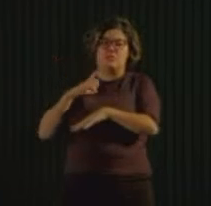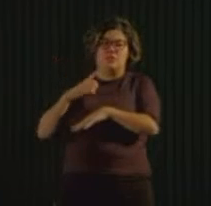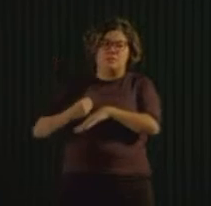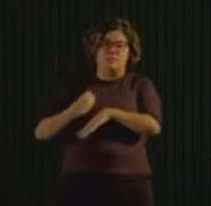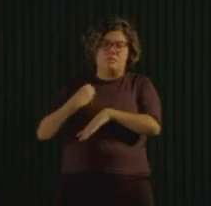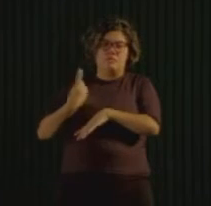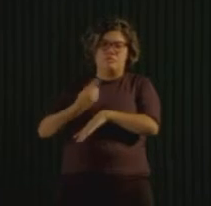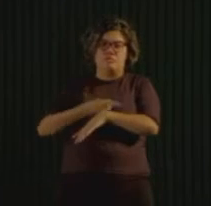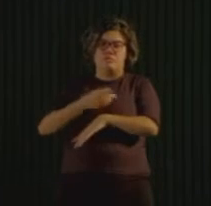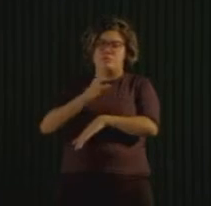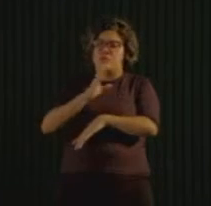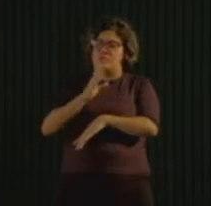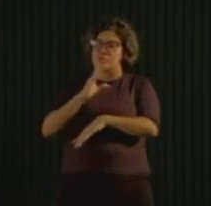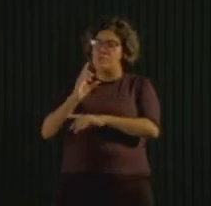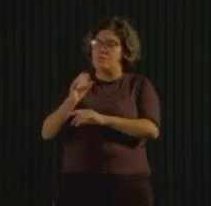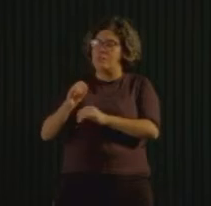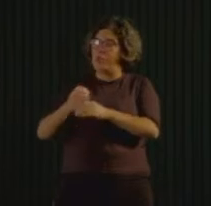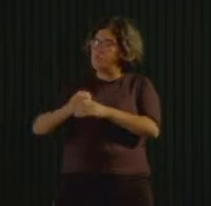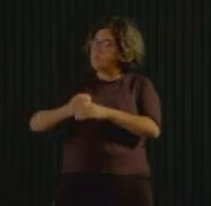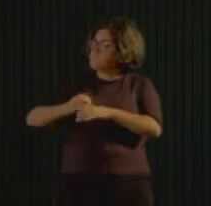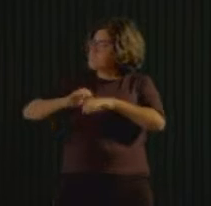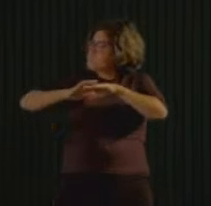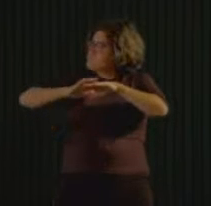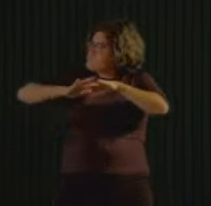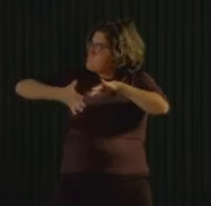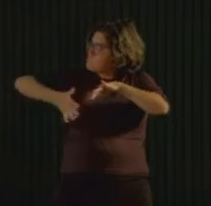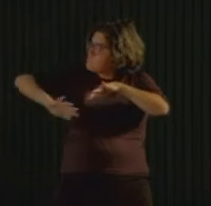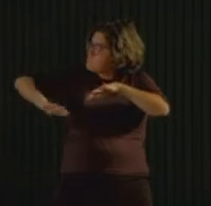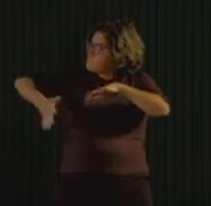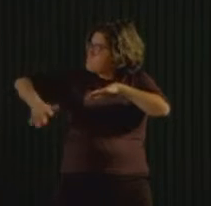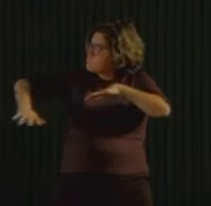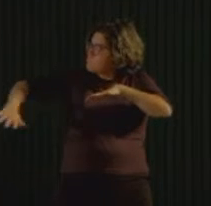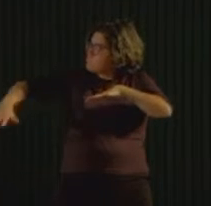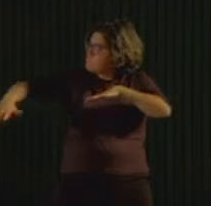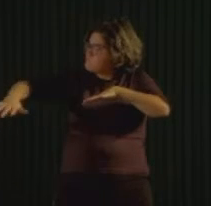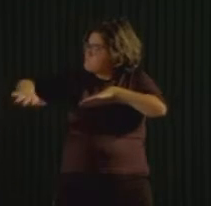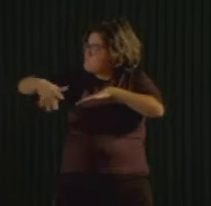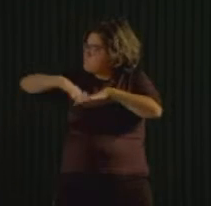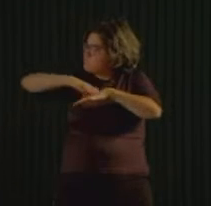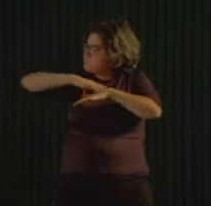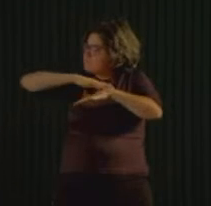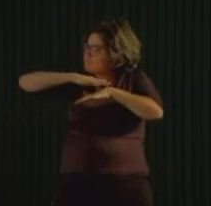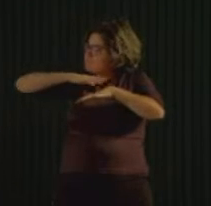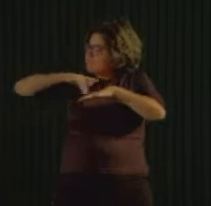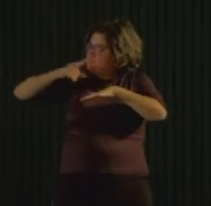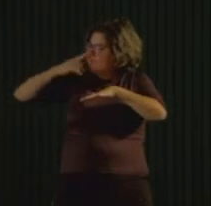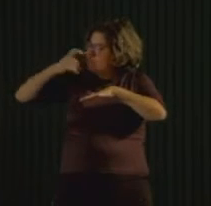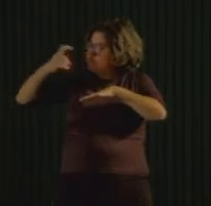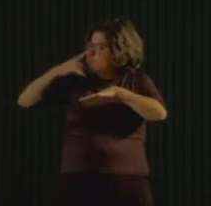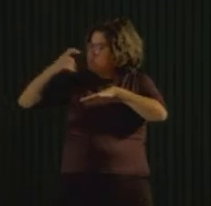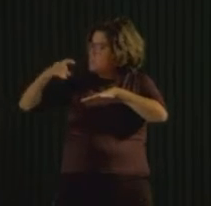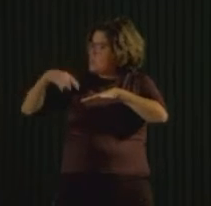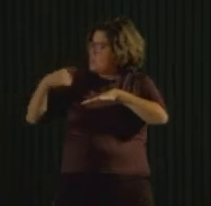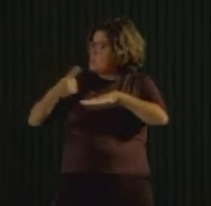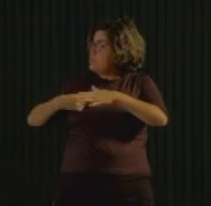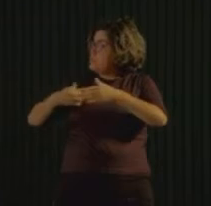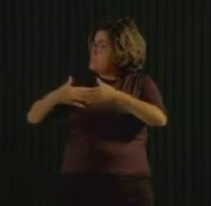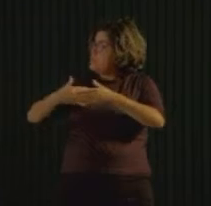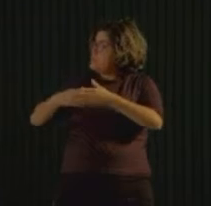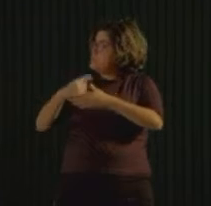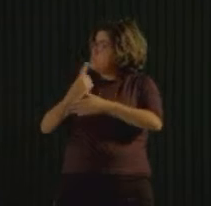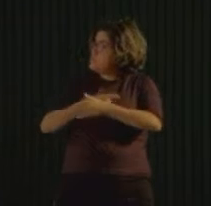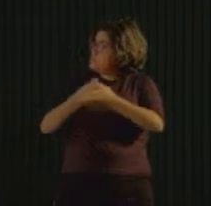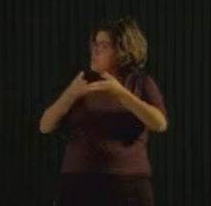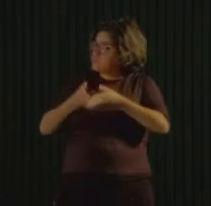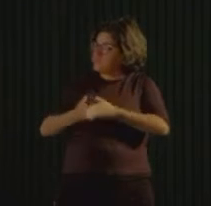no Oceano Índico, para a gente conhecer a sopa de plástico, a mancha de resíduo nessa parte do planeta. E aqui, durante a